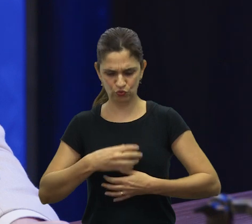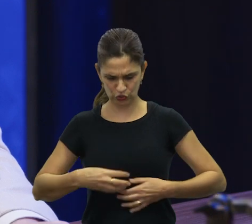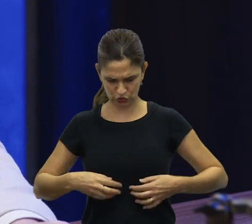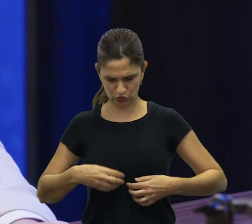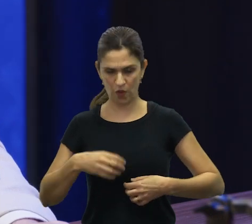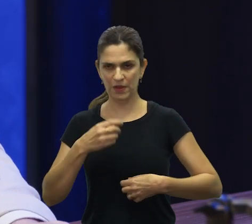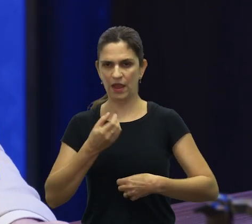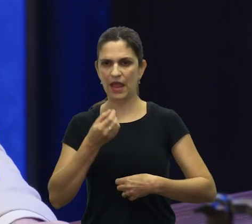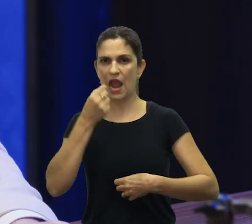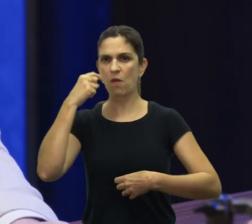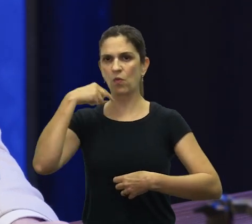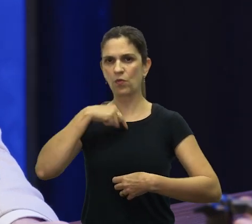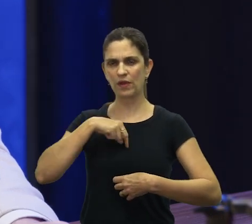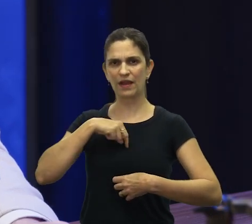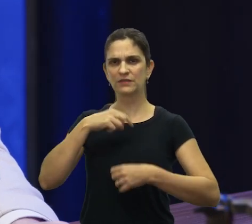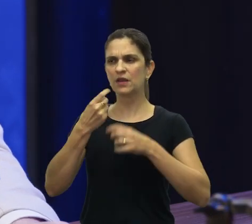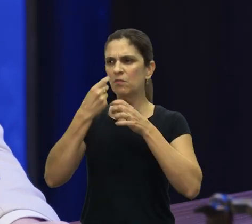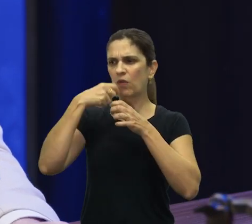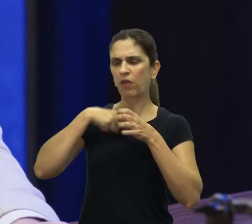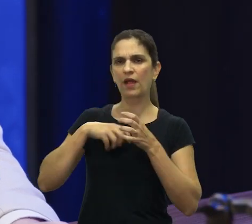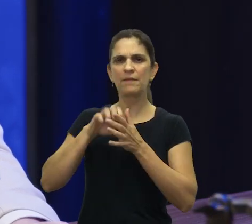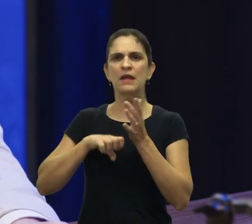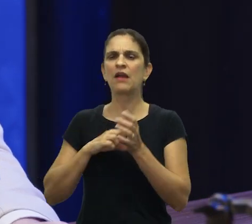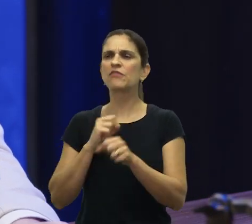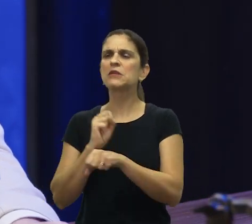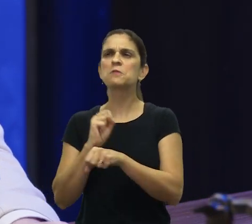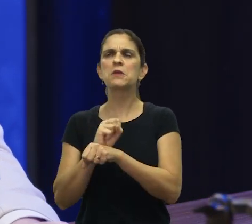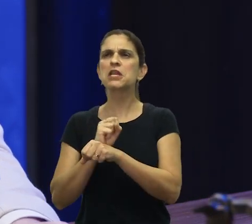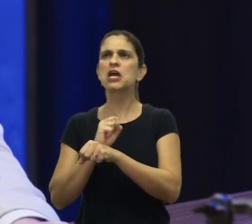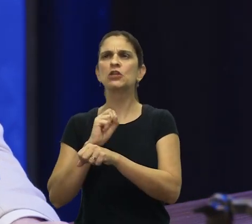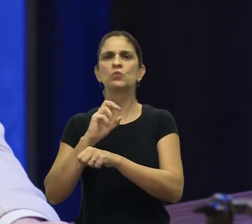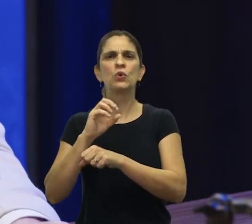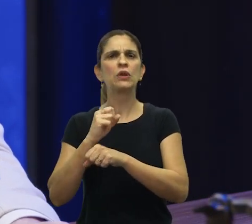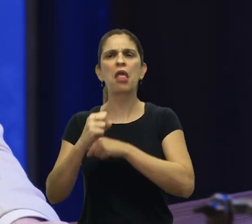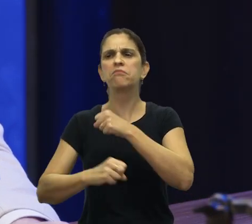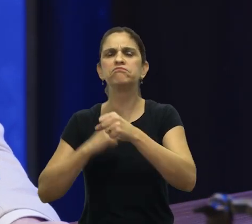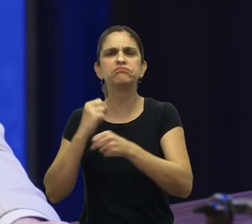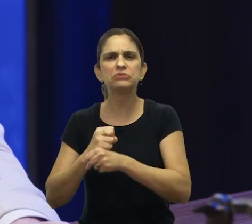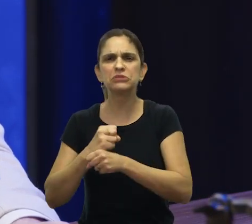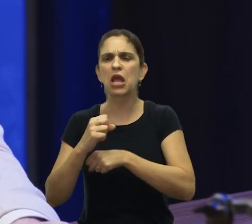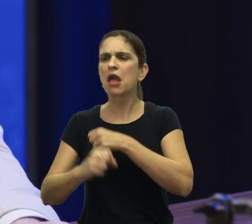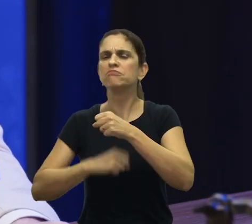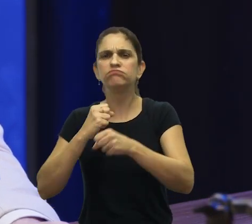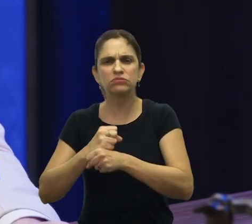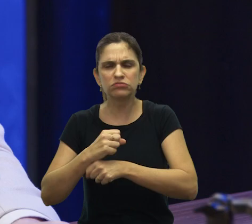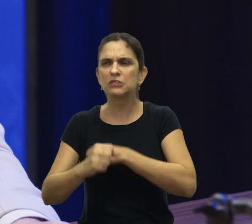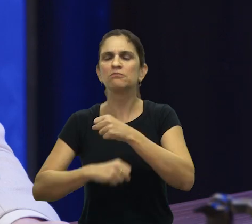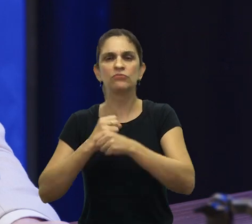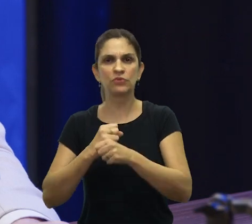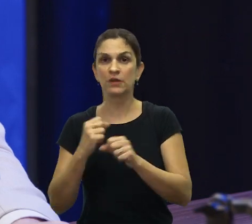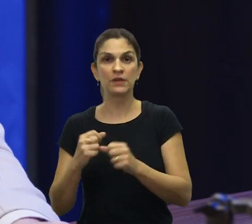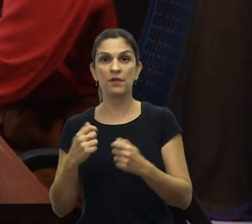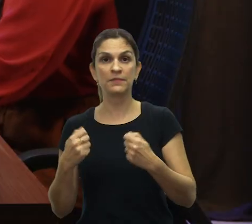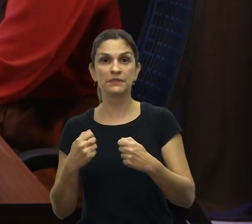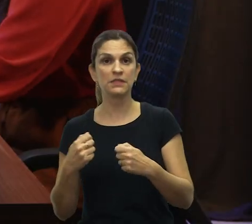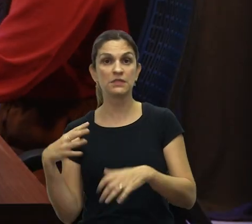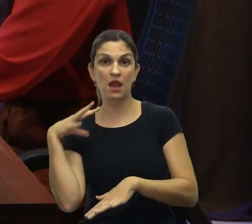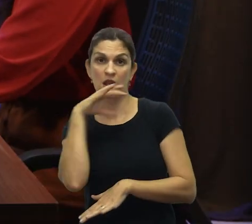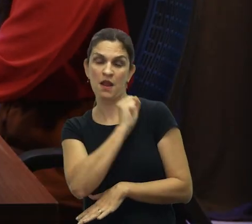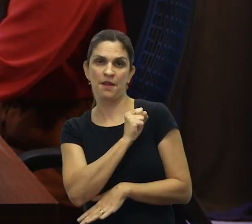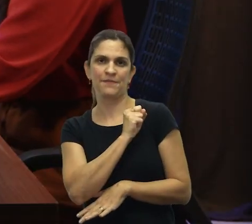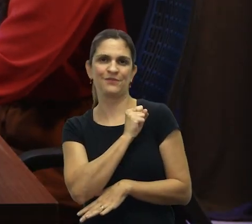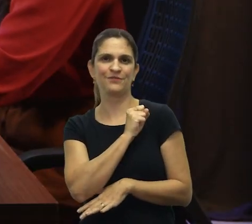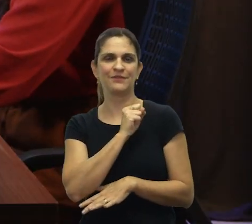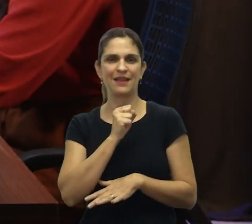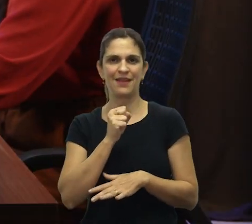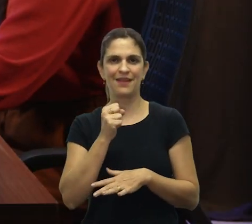e ficar 5 anos esperando um exame de endoscopia. Eu preciso fazer essa consulta e oferecer para essa paciente o